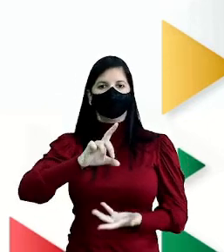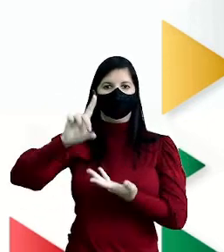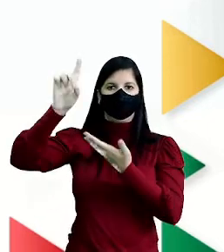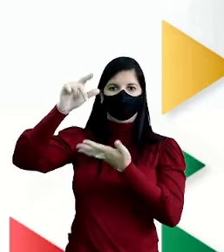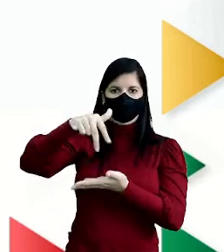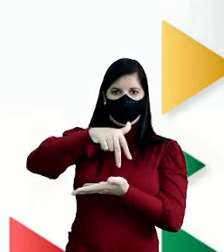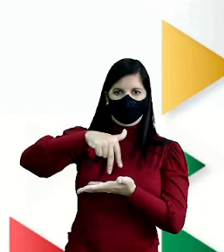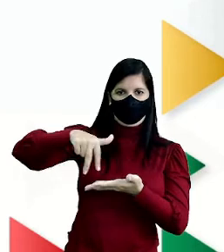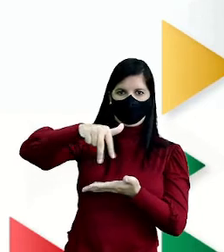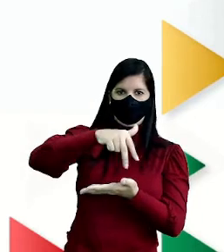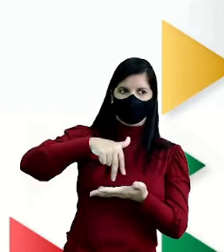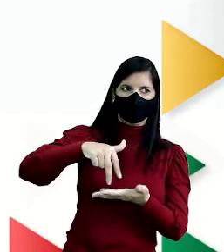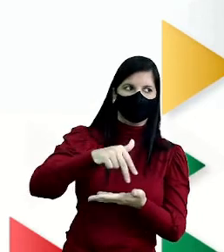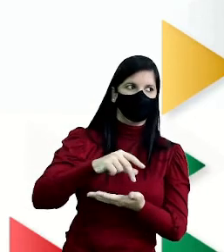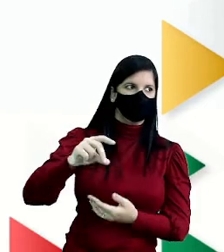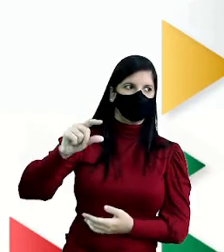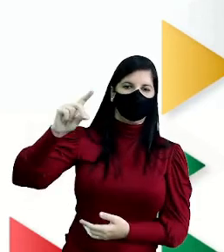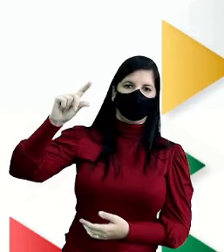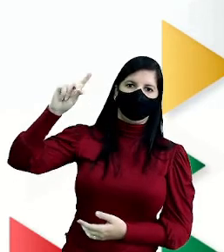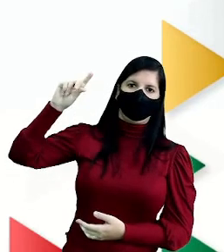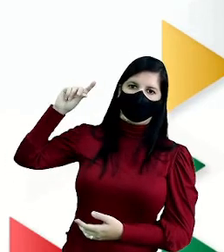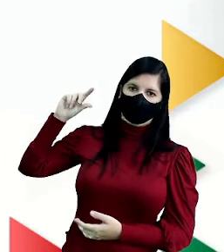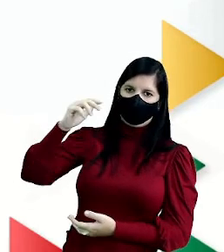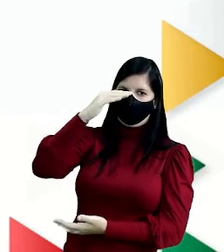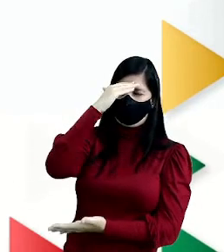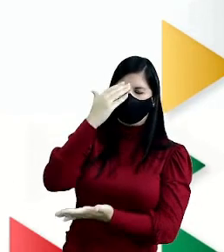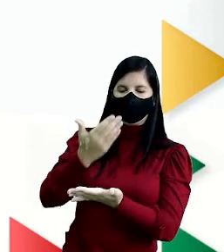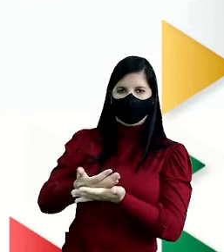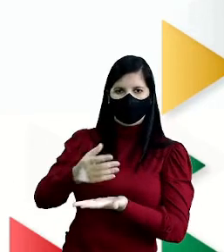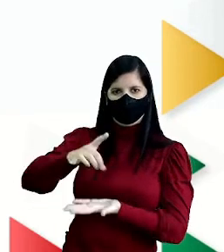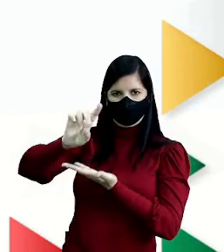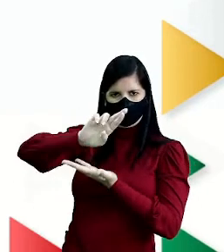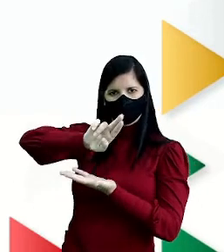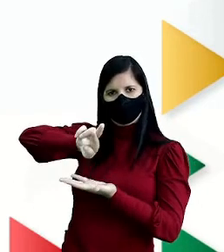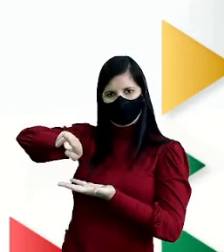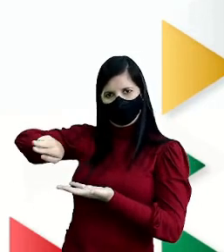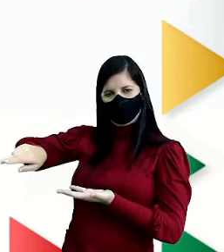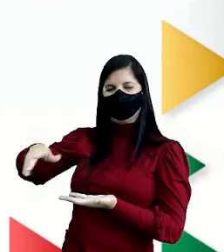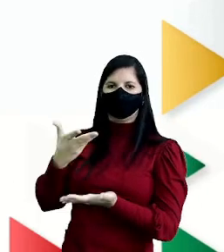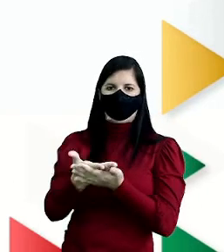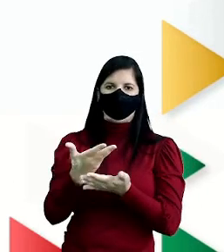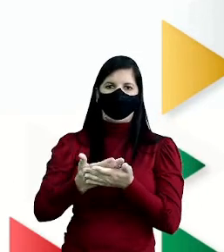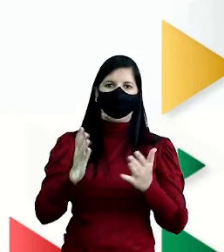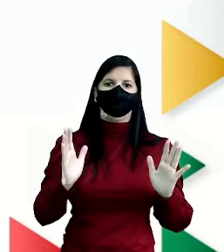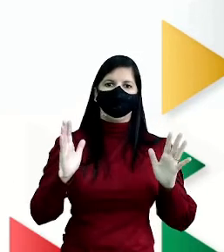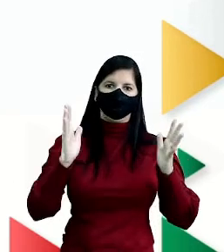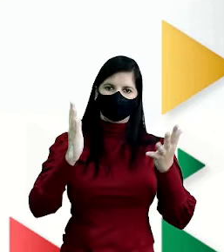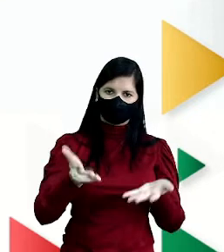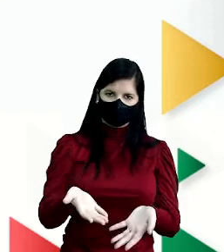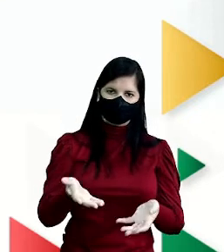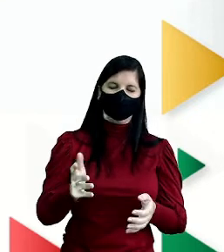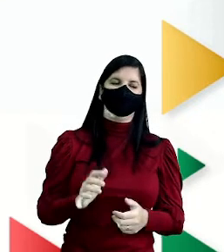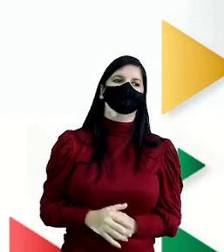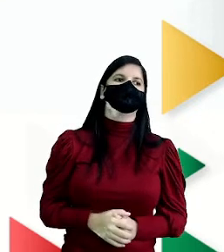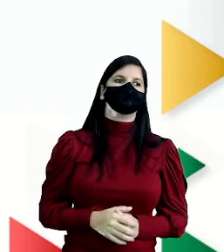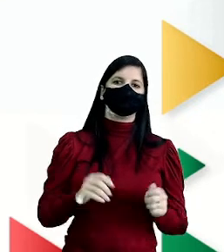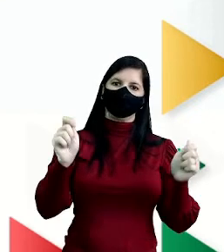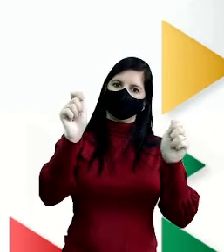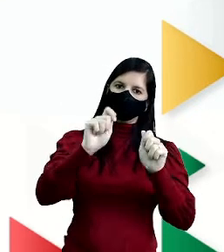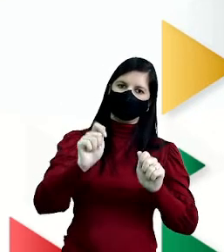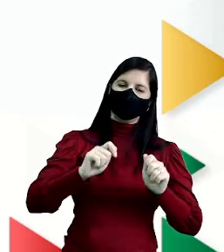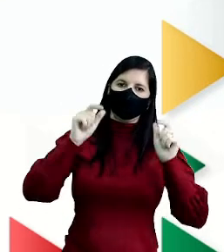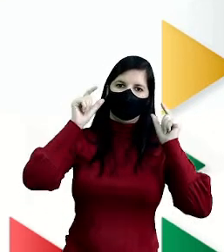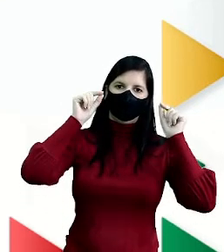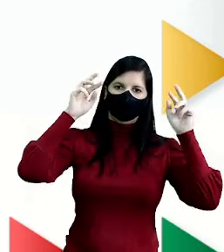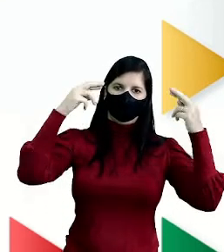que na Grécia Antiga, né, eles eram politeístas e eles tinham vários deuses, né? Como a gente já estuda muito, né, na arte grega,